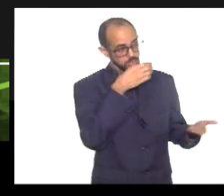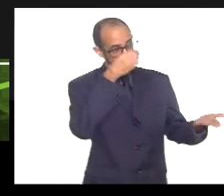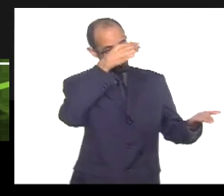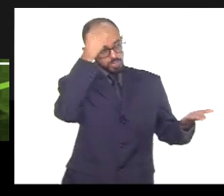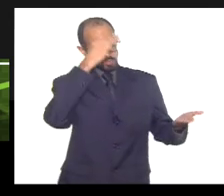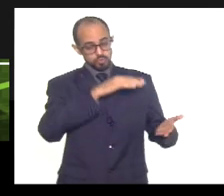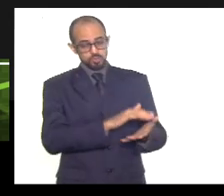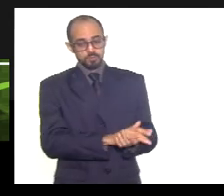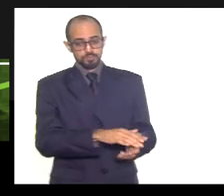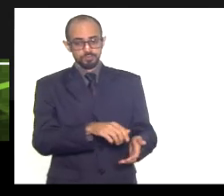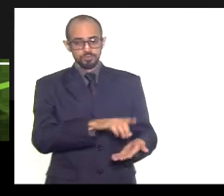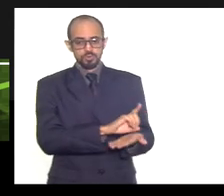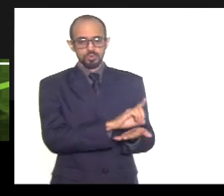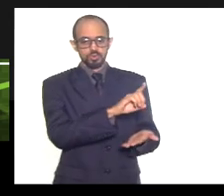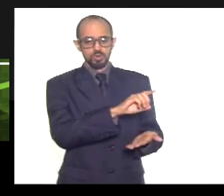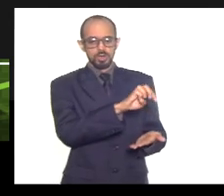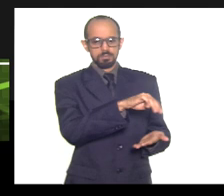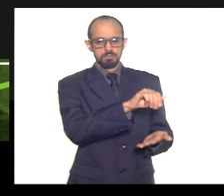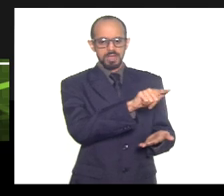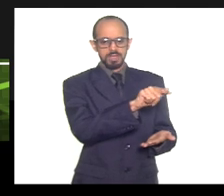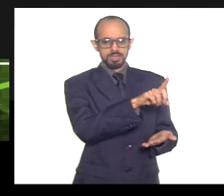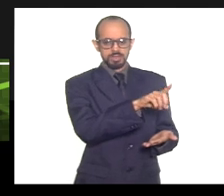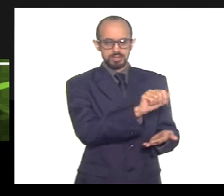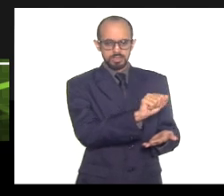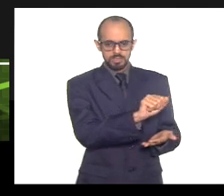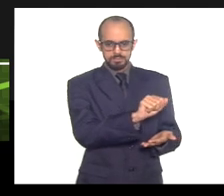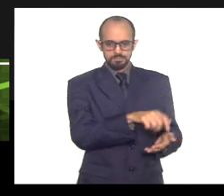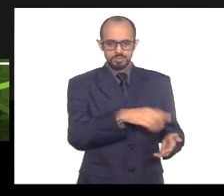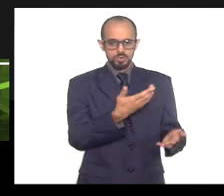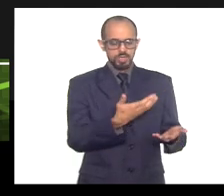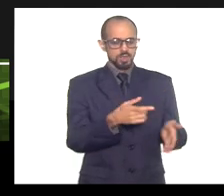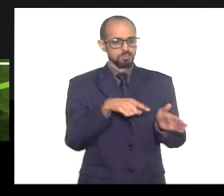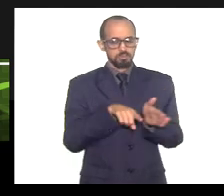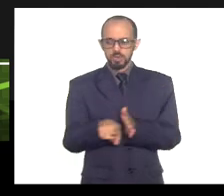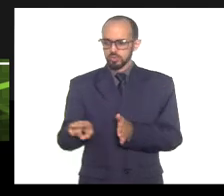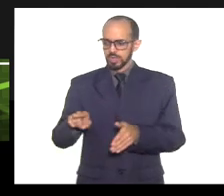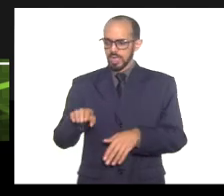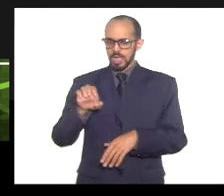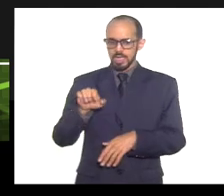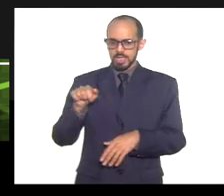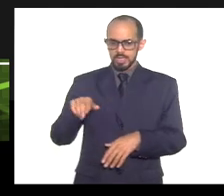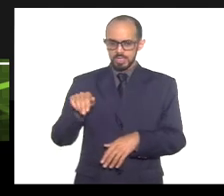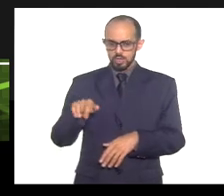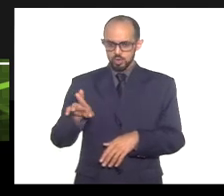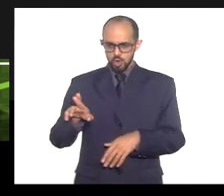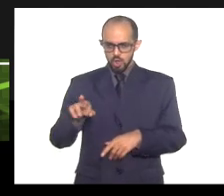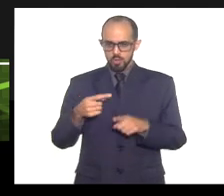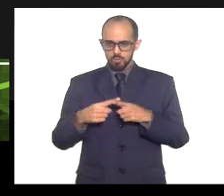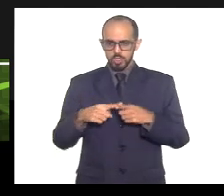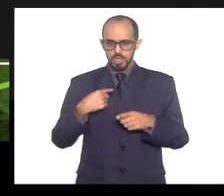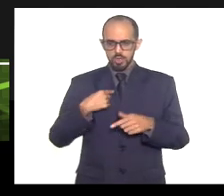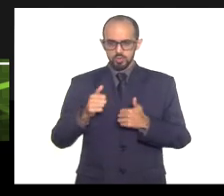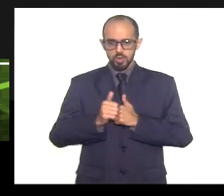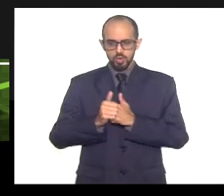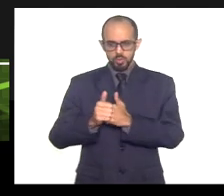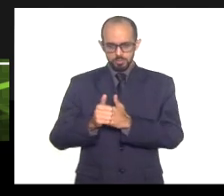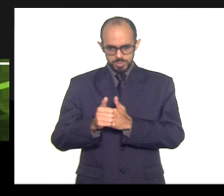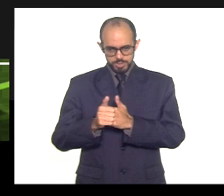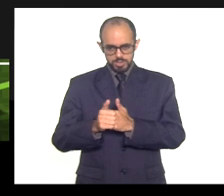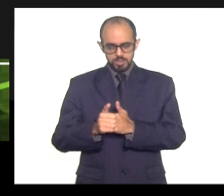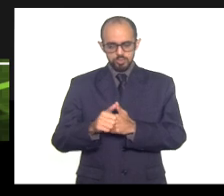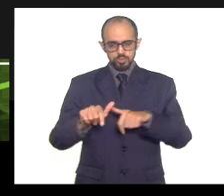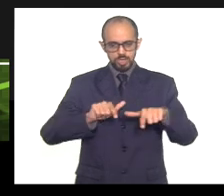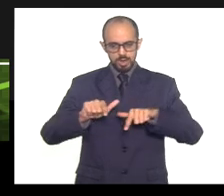Chambriar. Gostaria de fazer uma pergunta à Equinor. Eu tenho acompanhado muito de perto o trabalho da